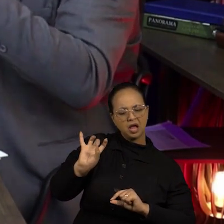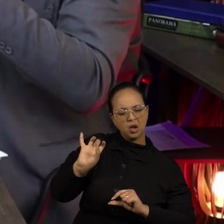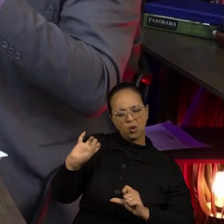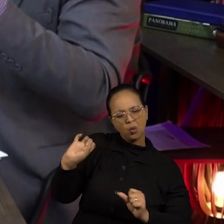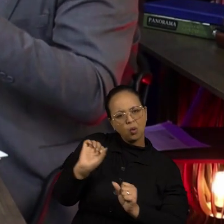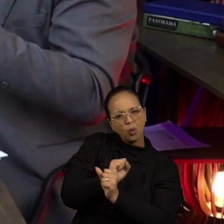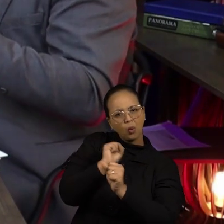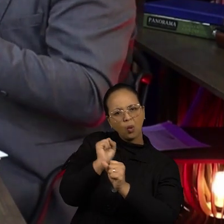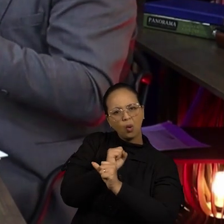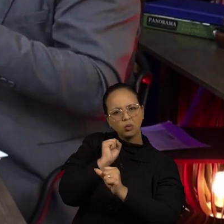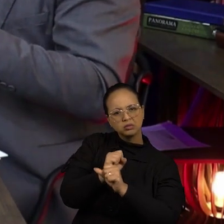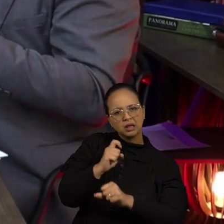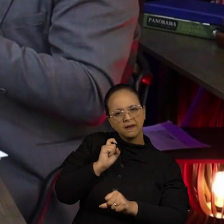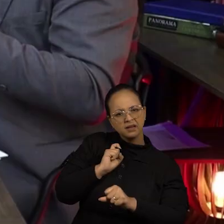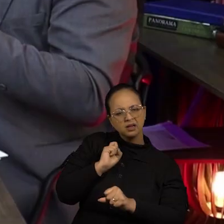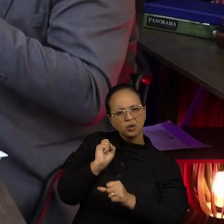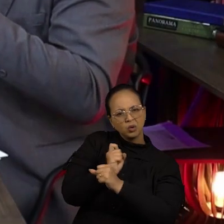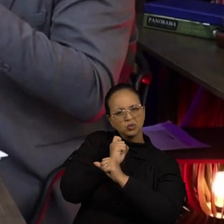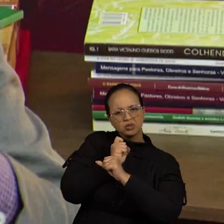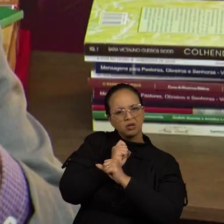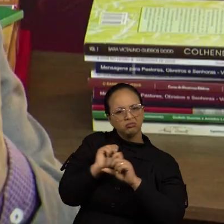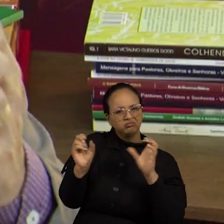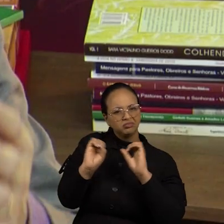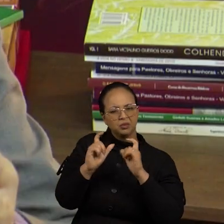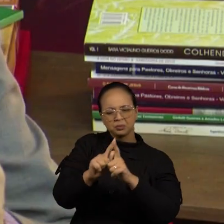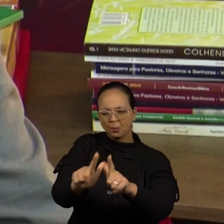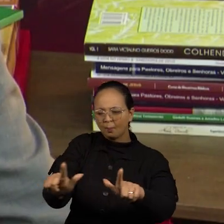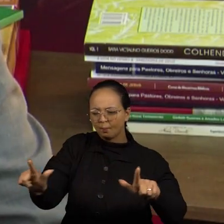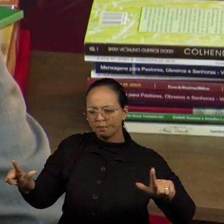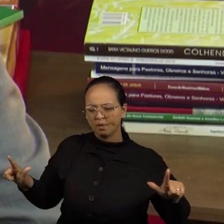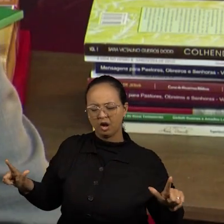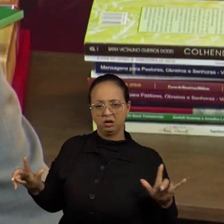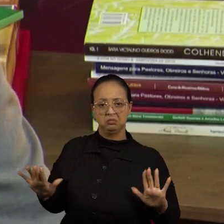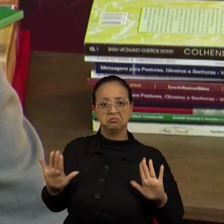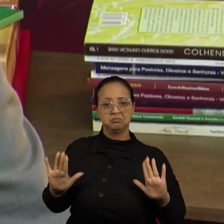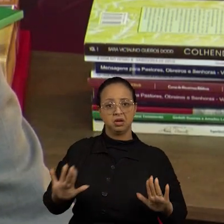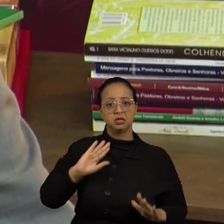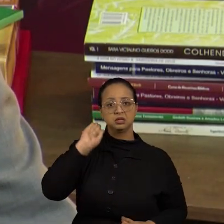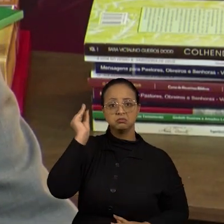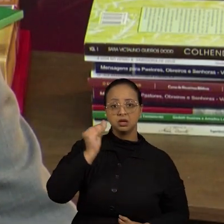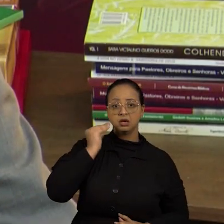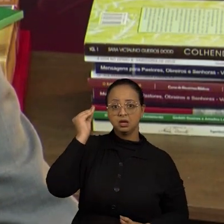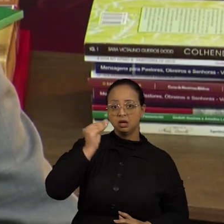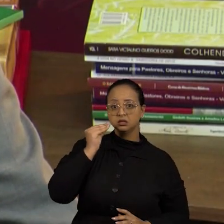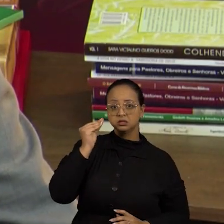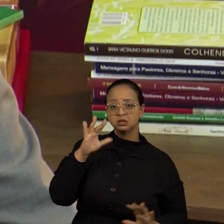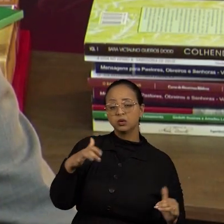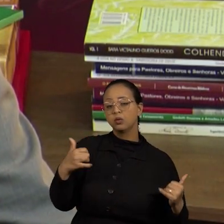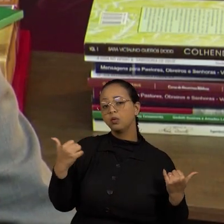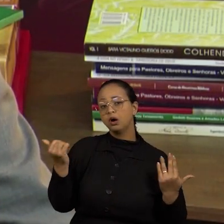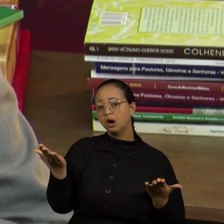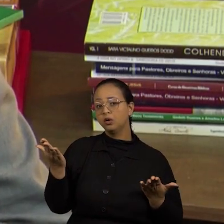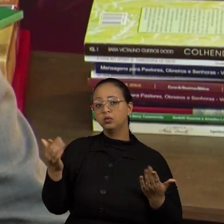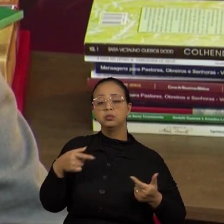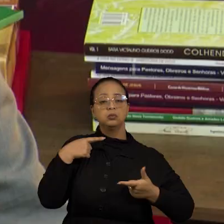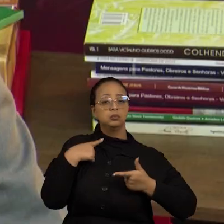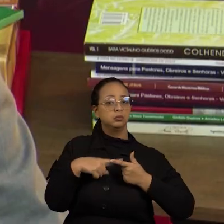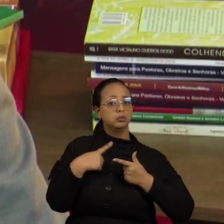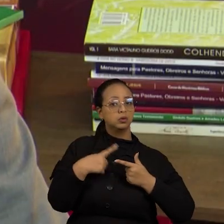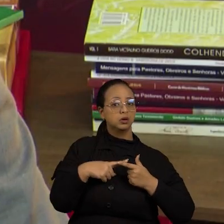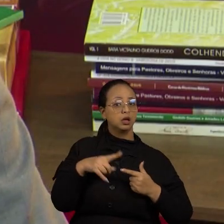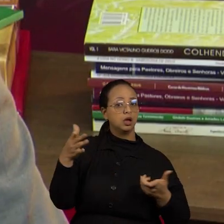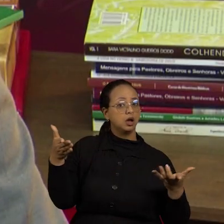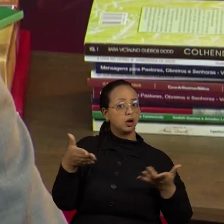havia nada ali em Betel, mas a experiência que estava naquele lugar, né? Por quê? Porque nós vemos